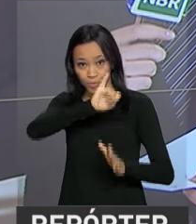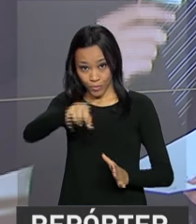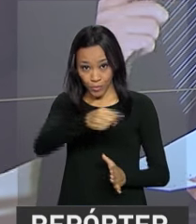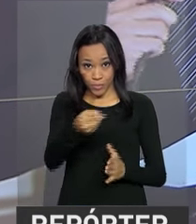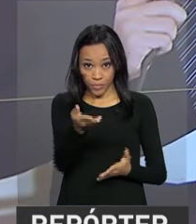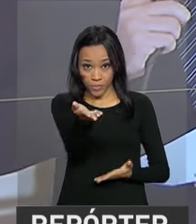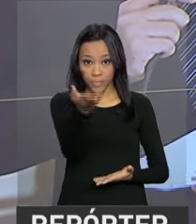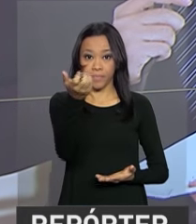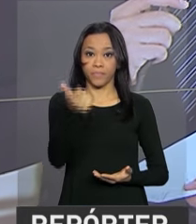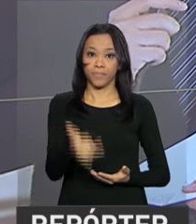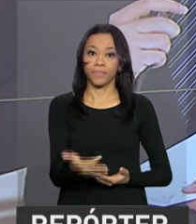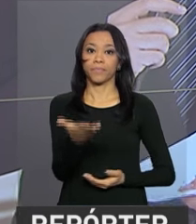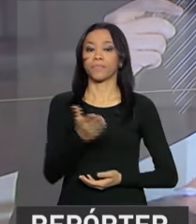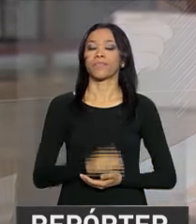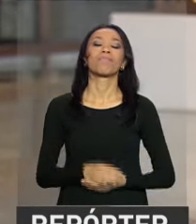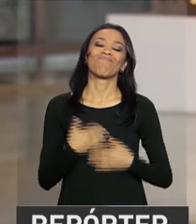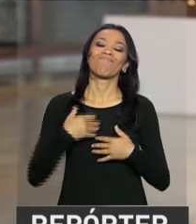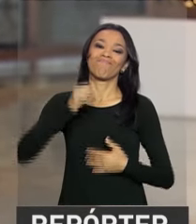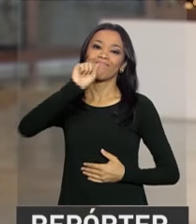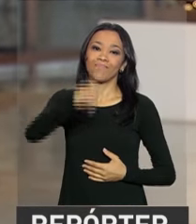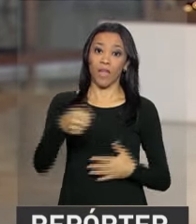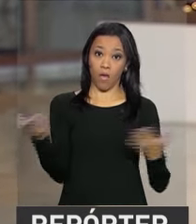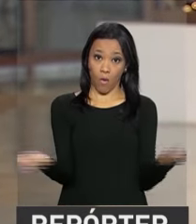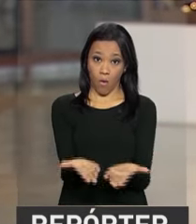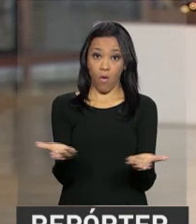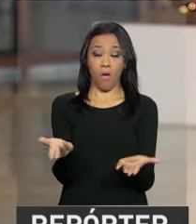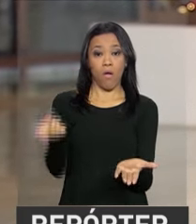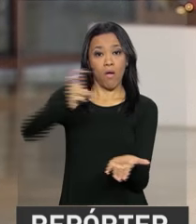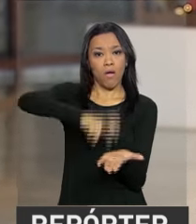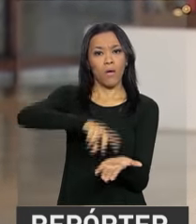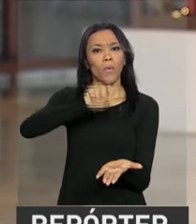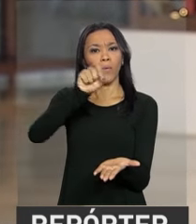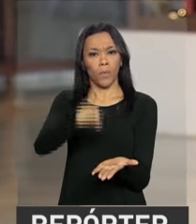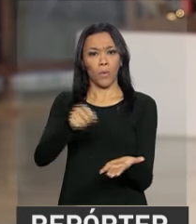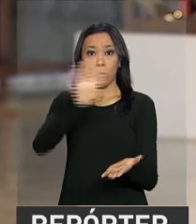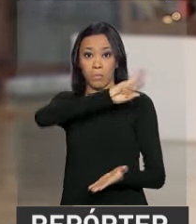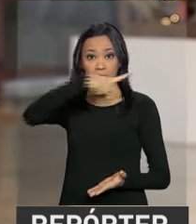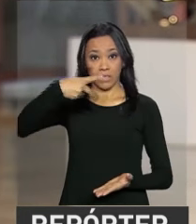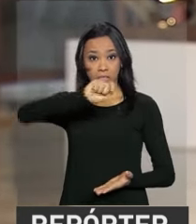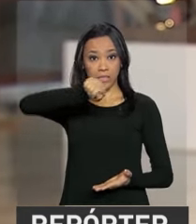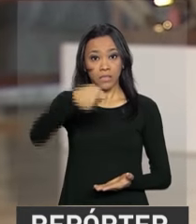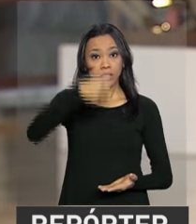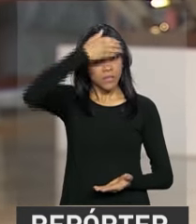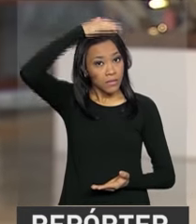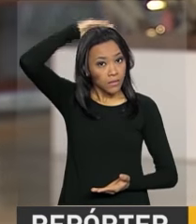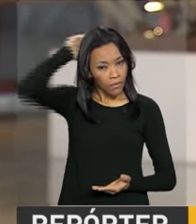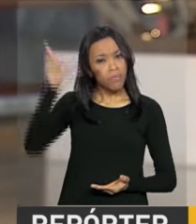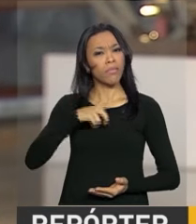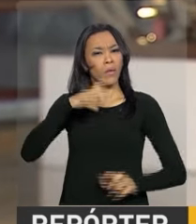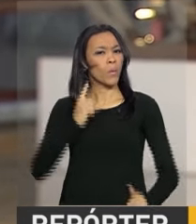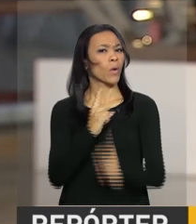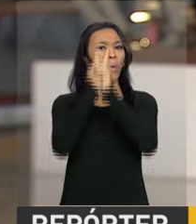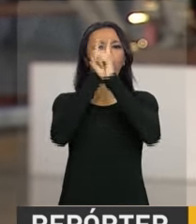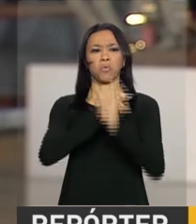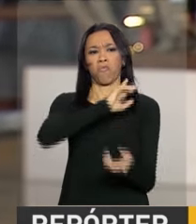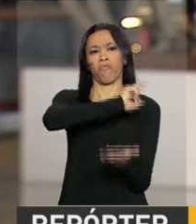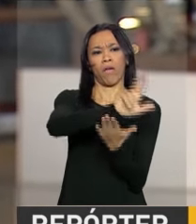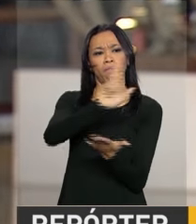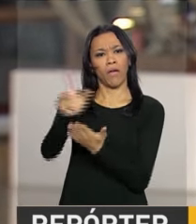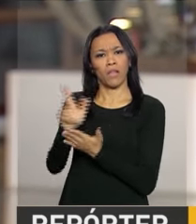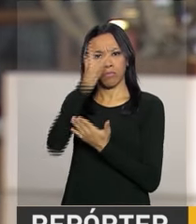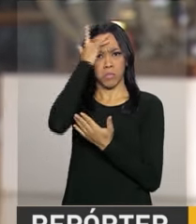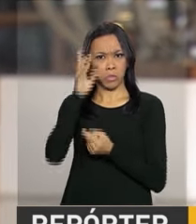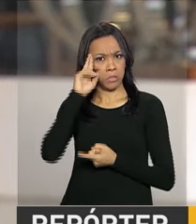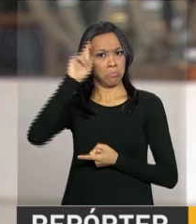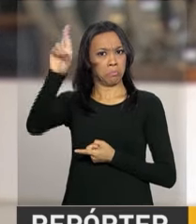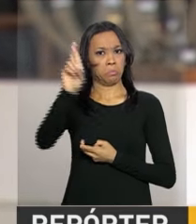Pedro Oi É isso mesmo agora pela manhã o presidente da república em exercício Michel Temer tem um encontro com líderes empresariais